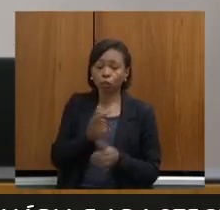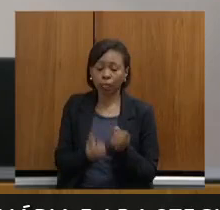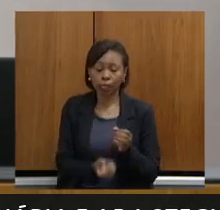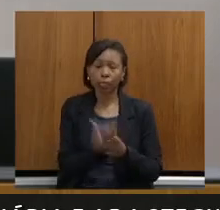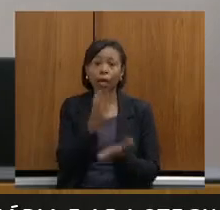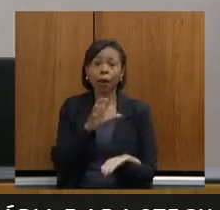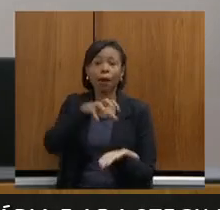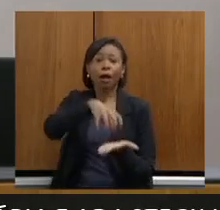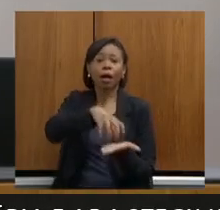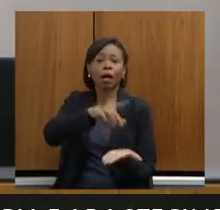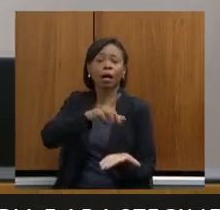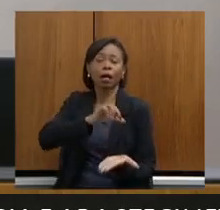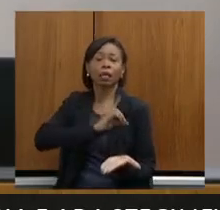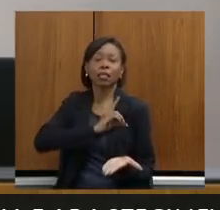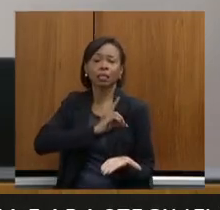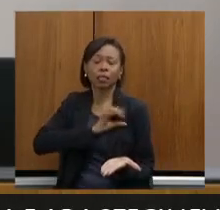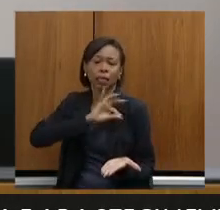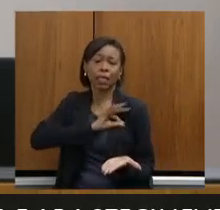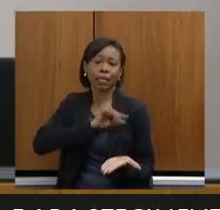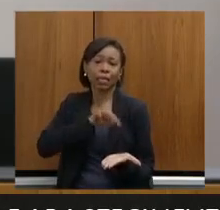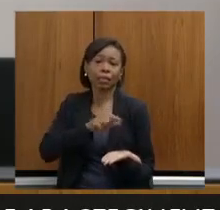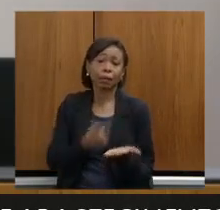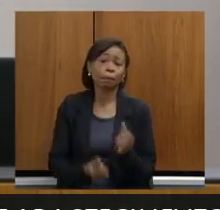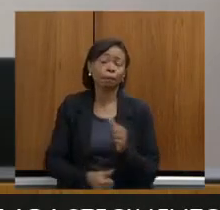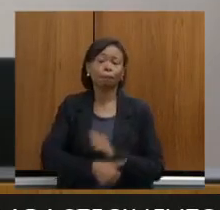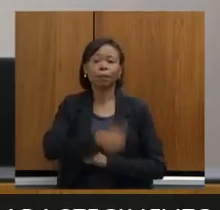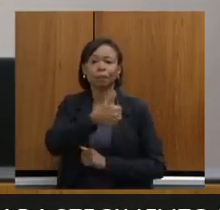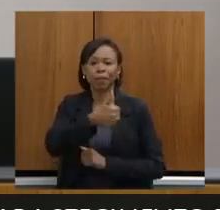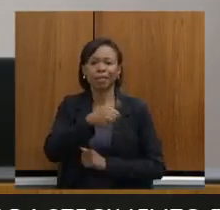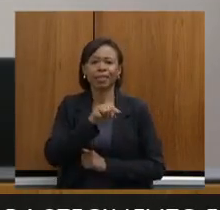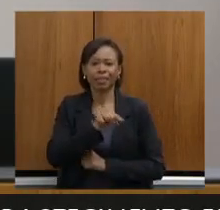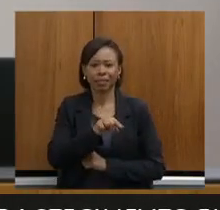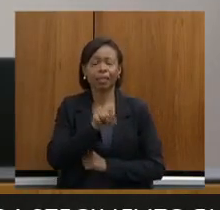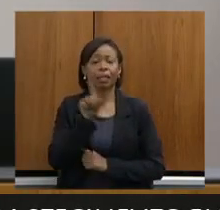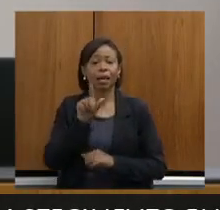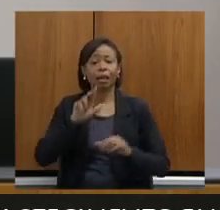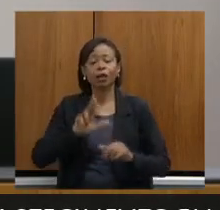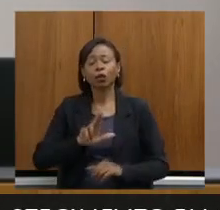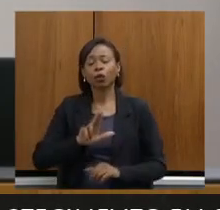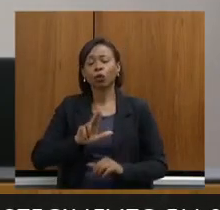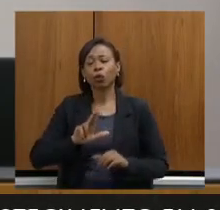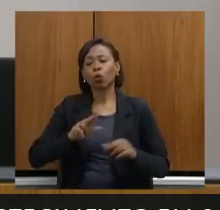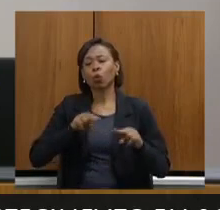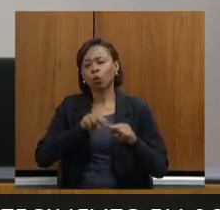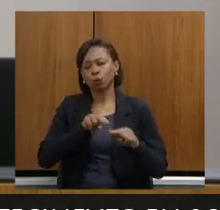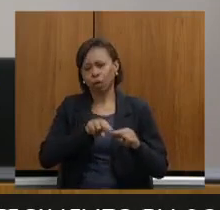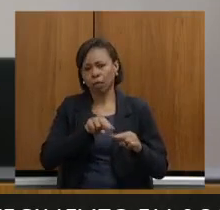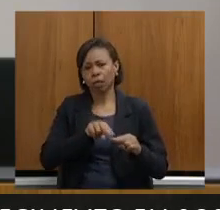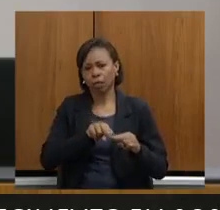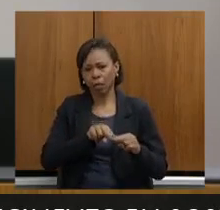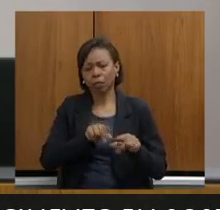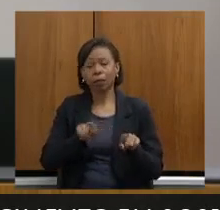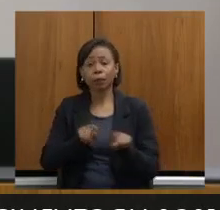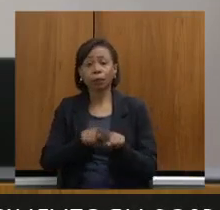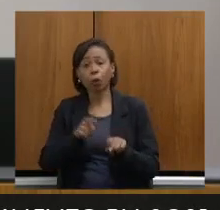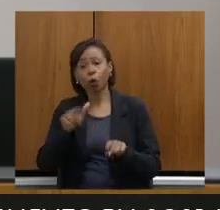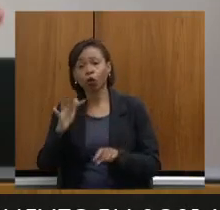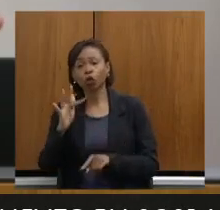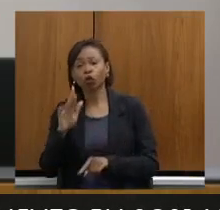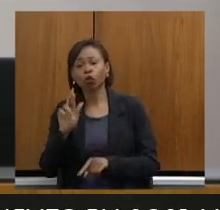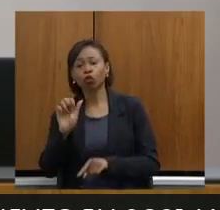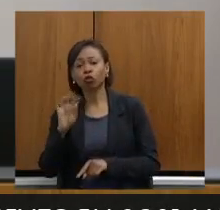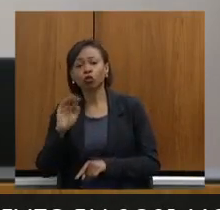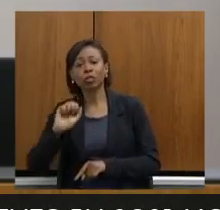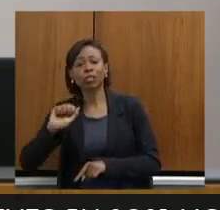delegacia é de combate ao crime na zona rural no departamento de Uberaba e mais uma na regional de Frutal